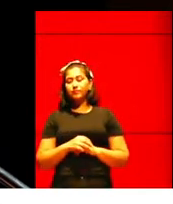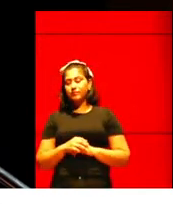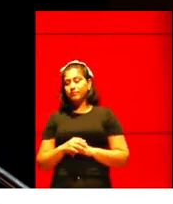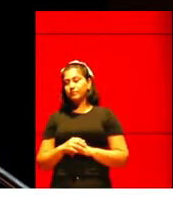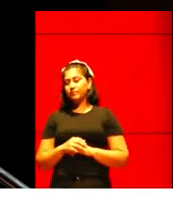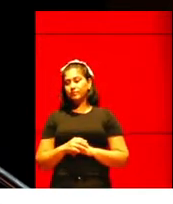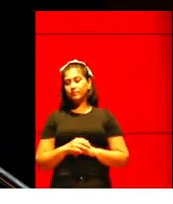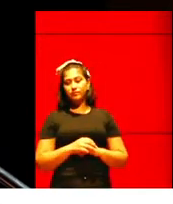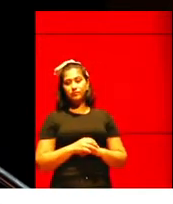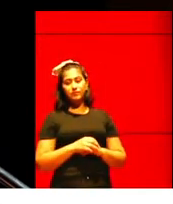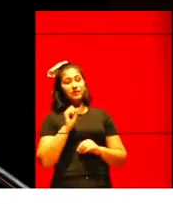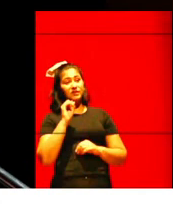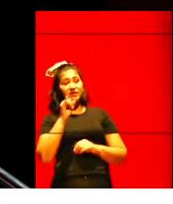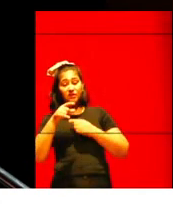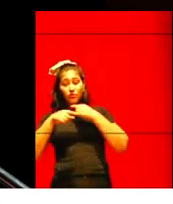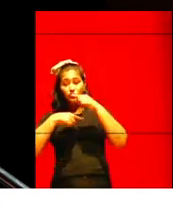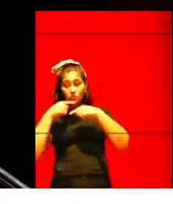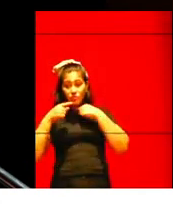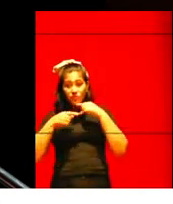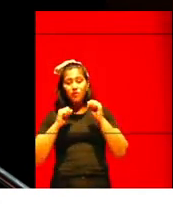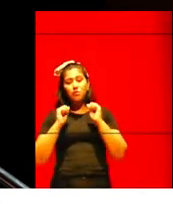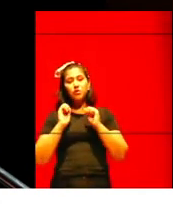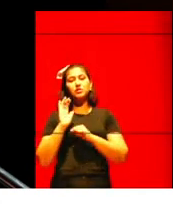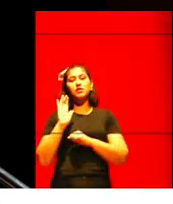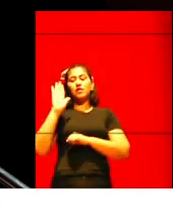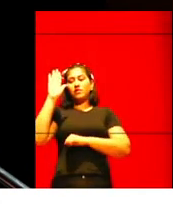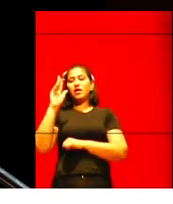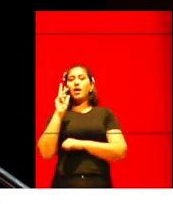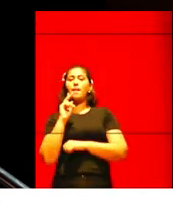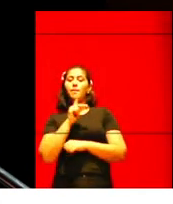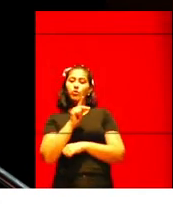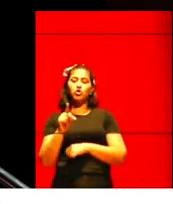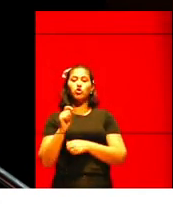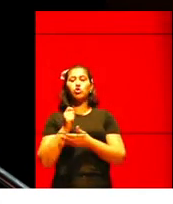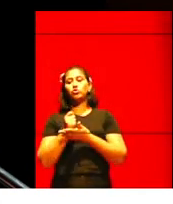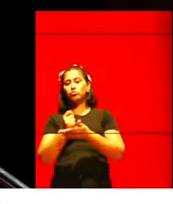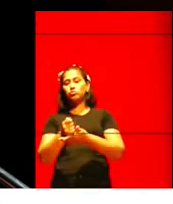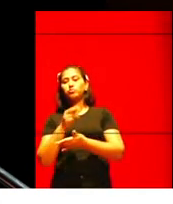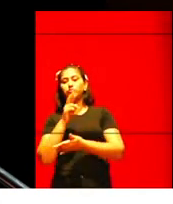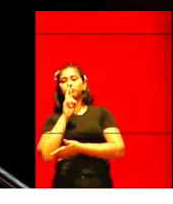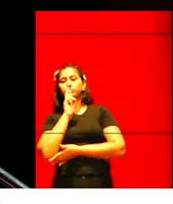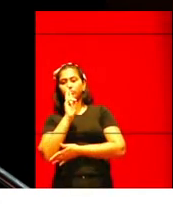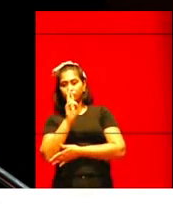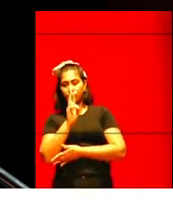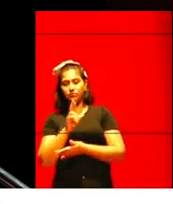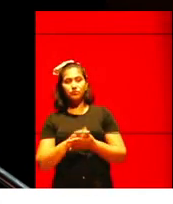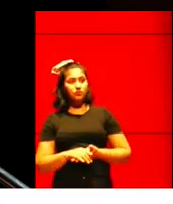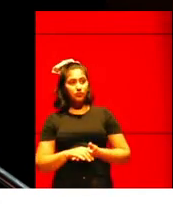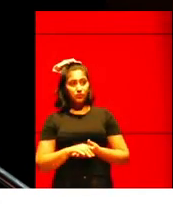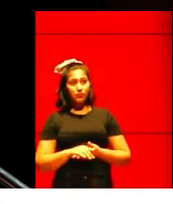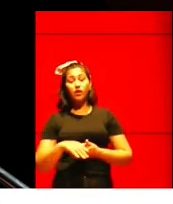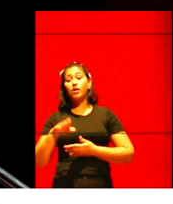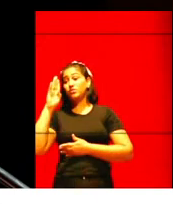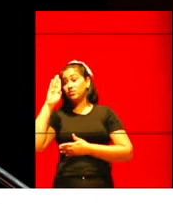à aula, levante a mão e eu tento responder daqui, tá? Os